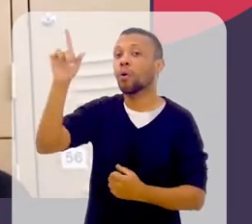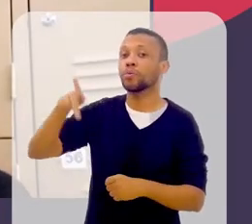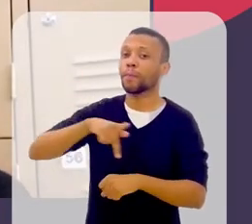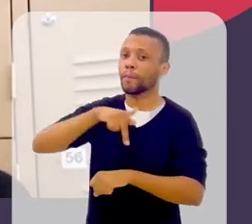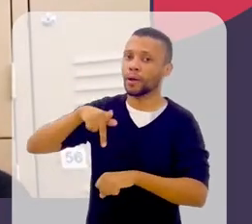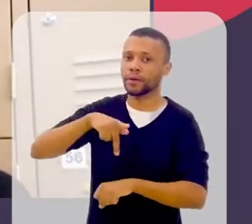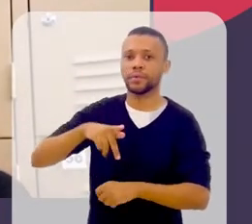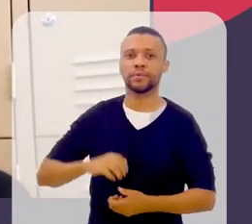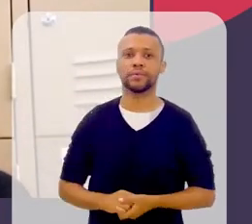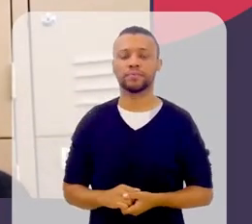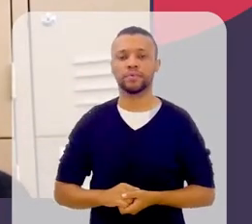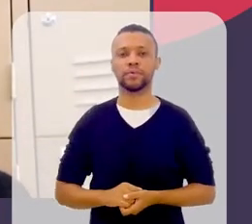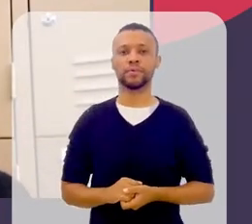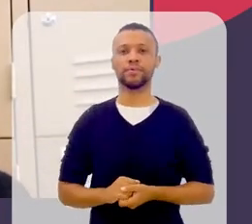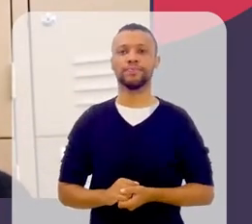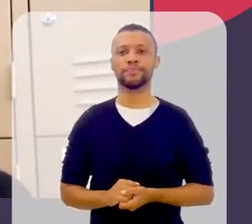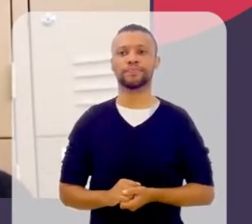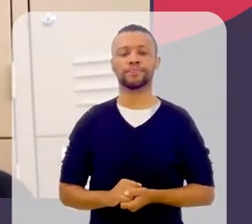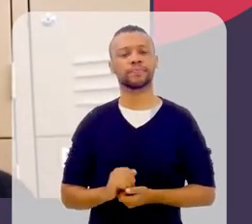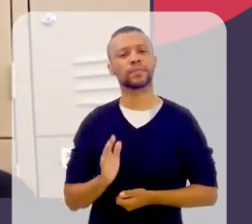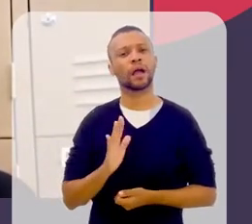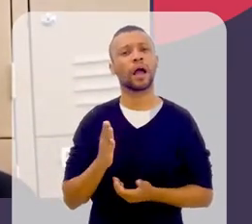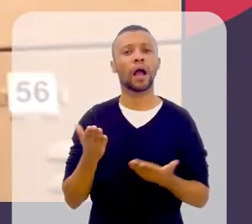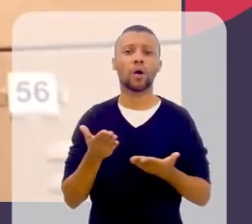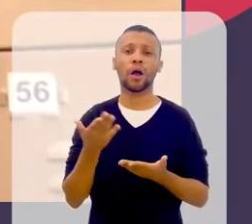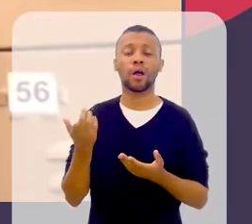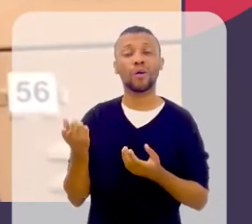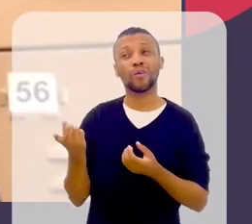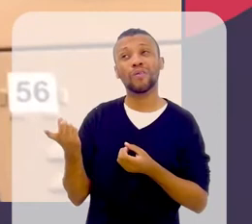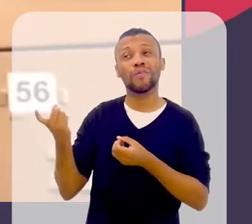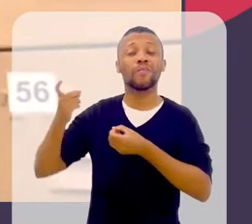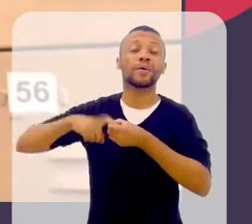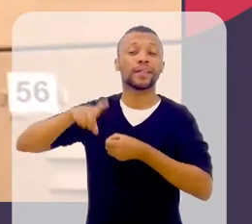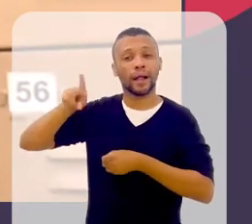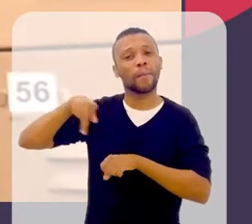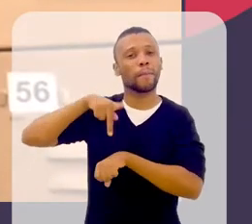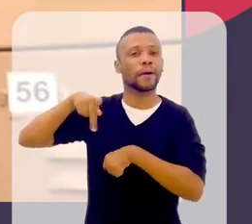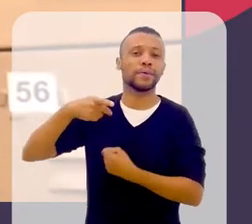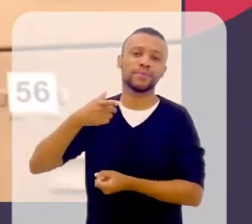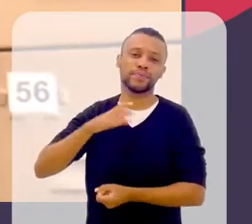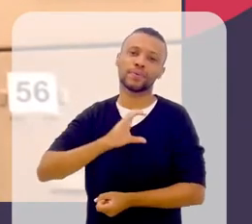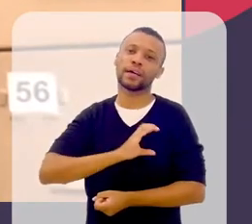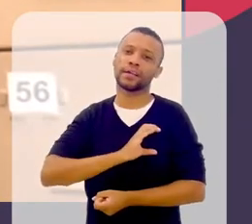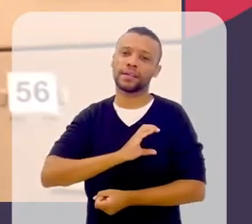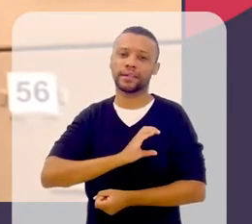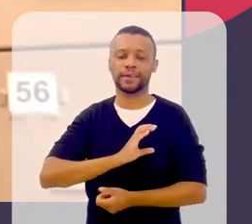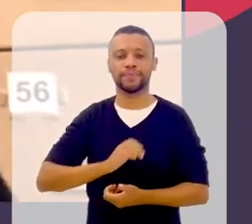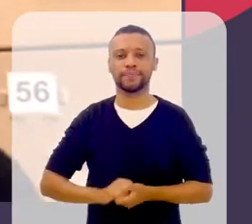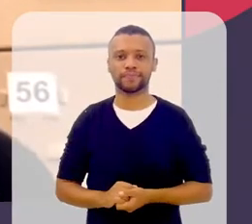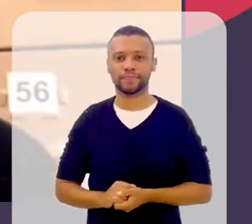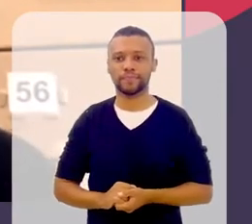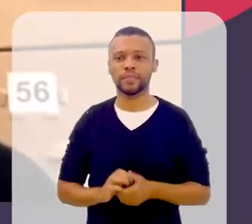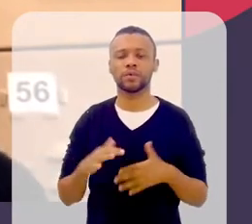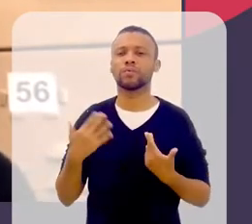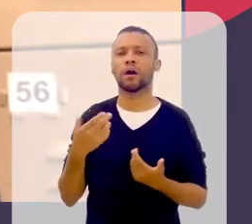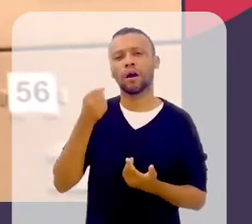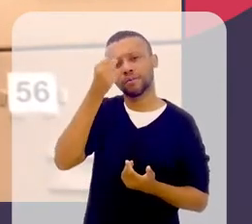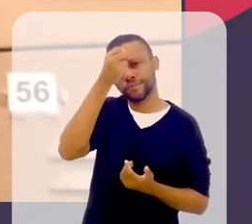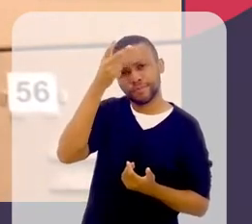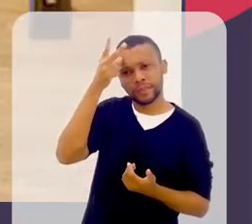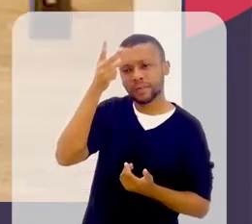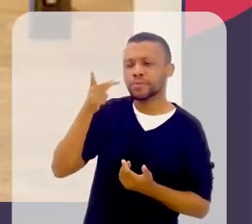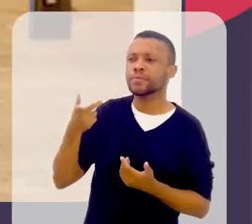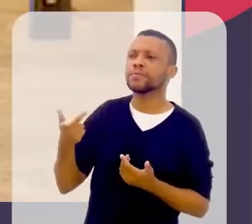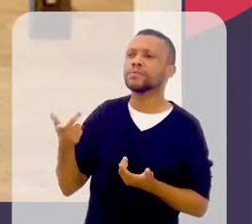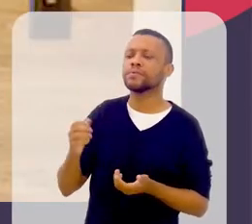outro país? Não, acho que agora eu voltaria para lá, acho que outro país ainda não. Qual